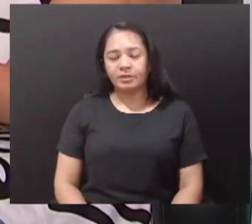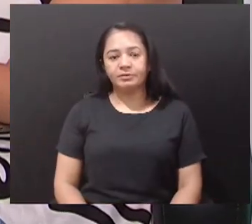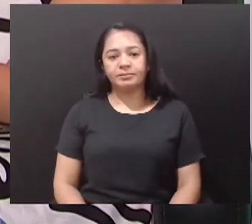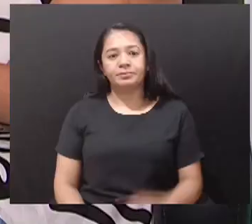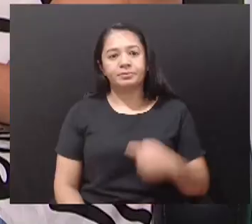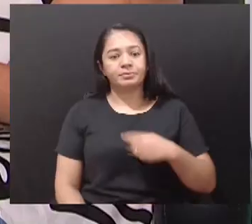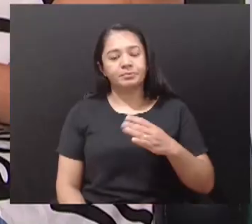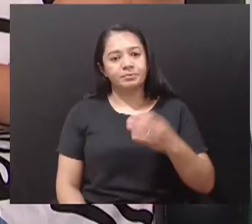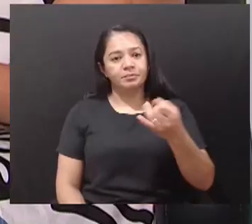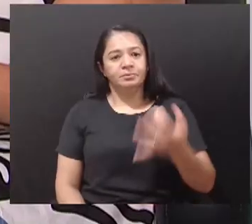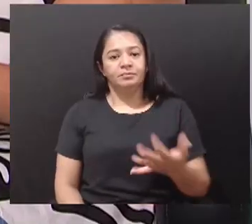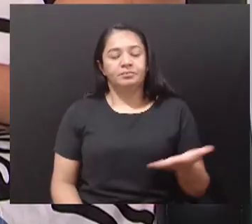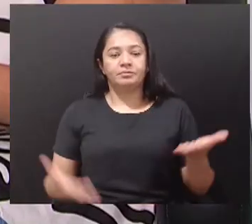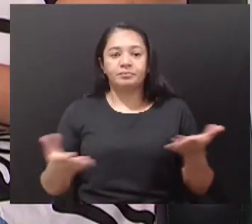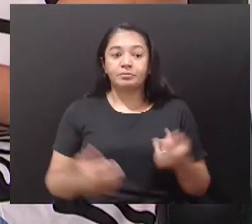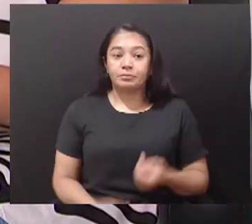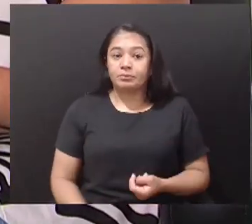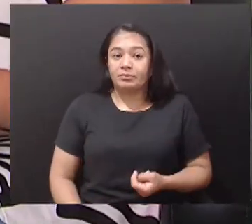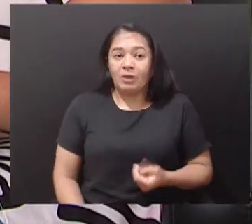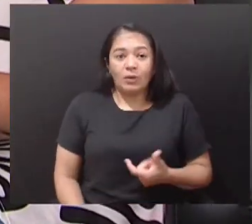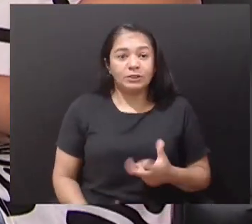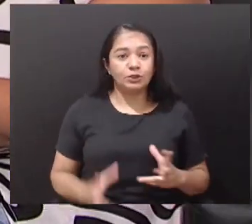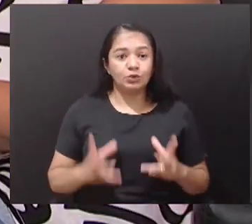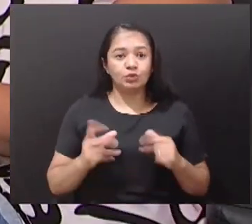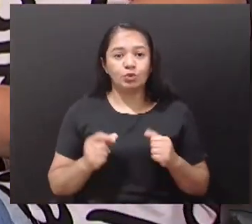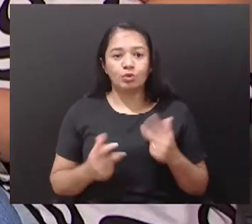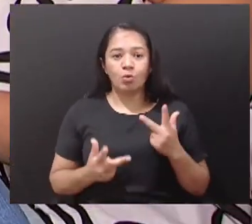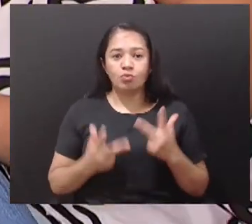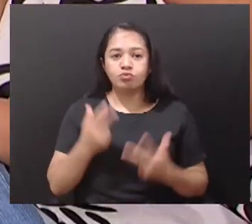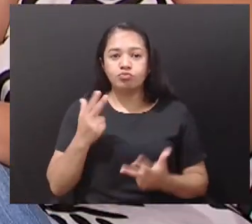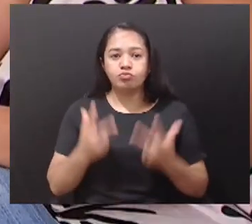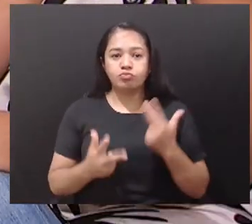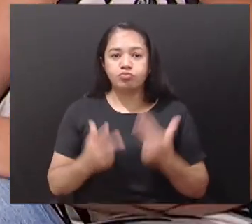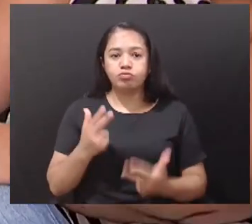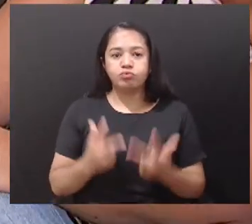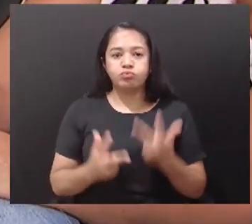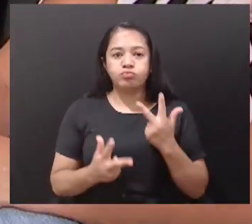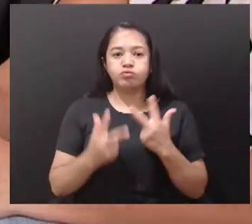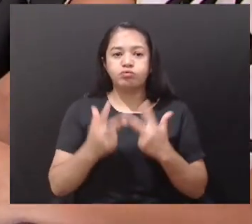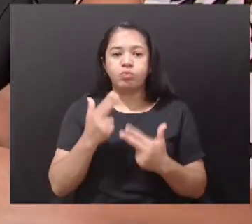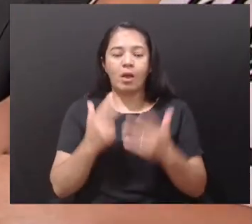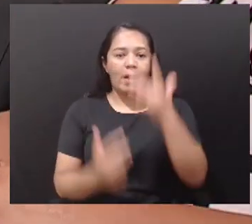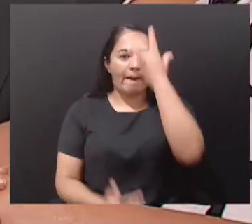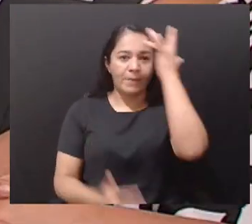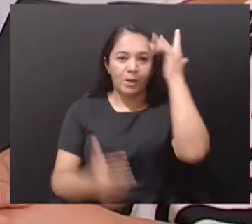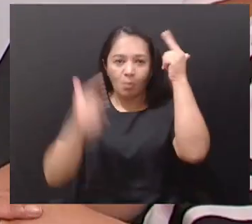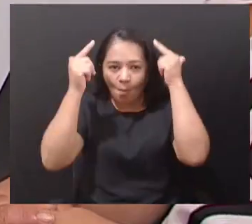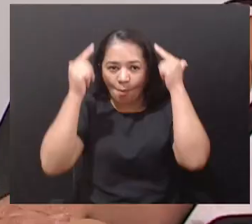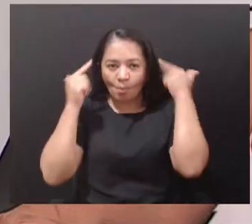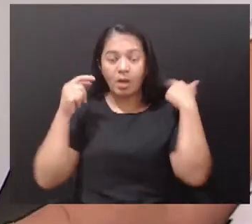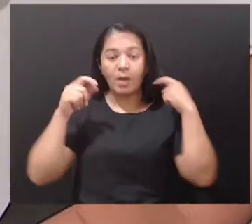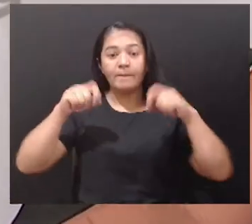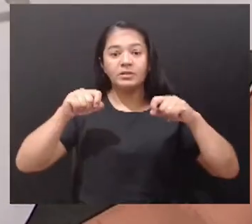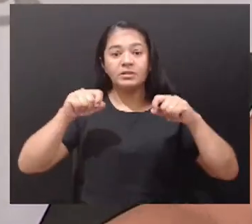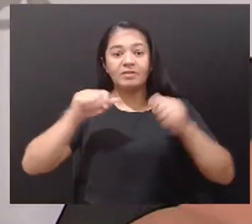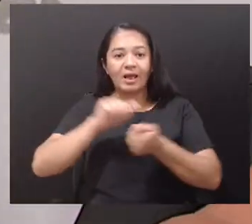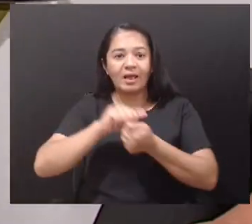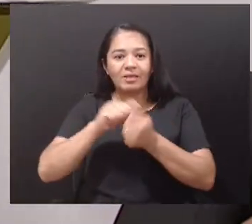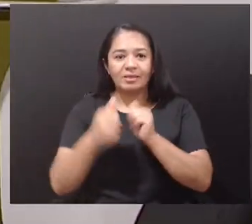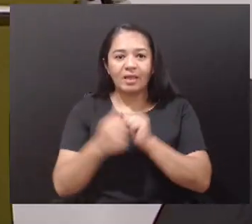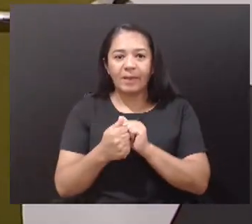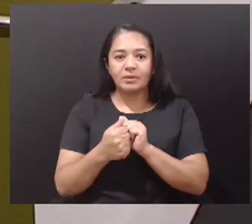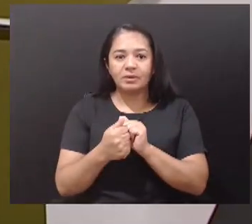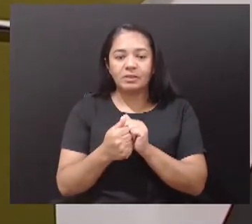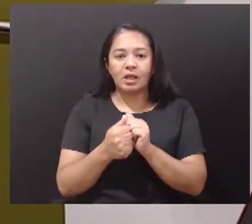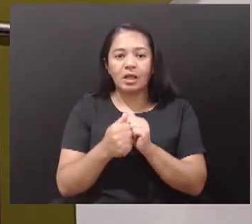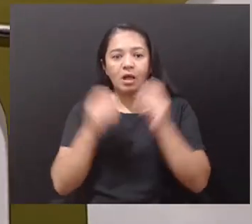hoje quase todo corte de cabelo que uma pessoa do cabelo liso faz, dá para a gente adaptar no cacho e no crespo, quase todos. Então,